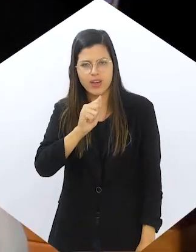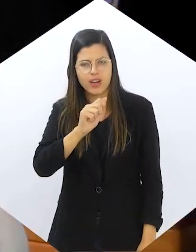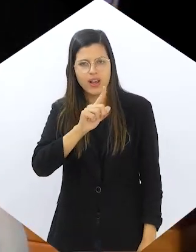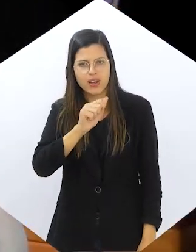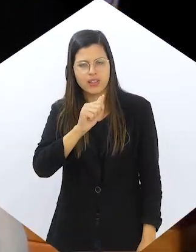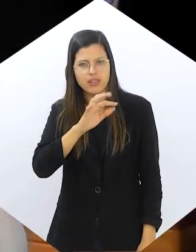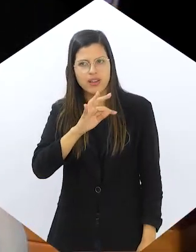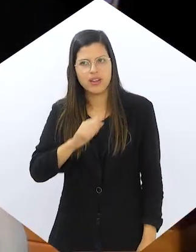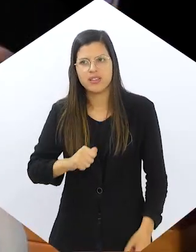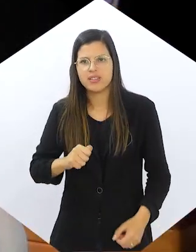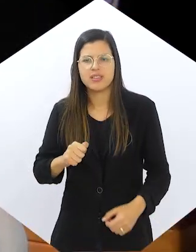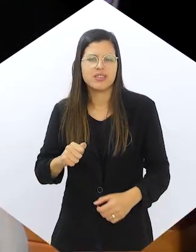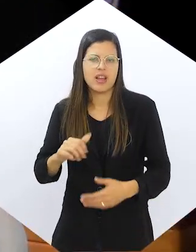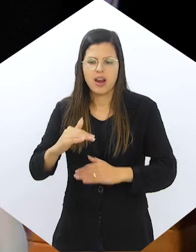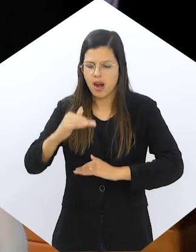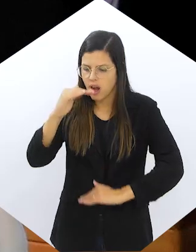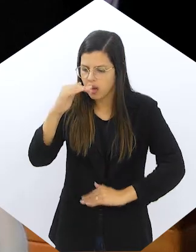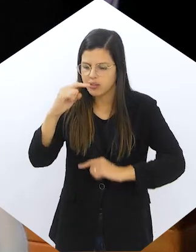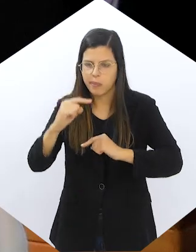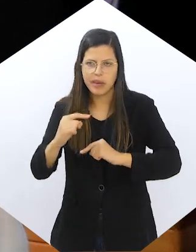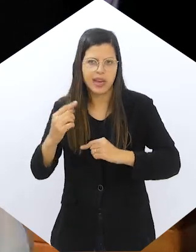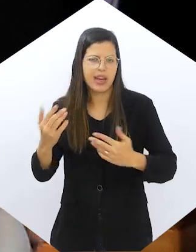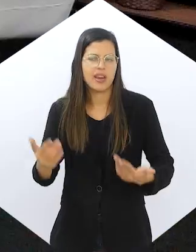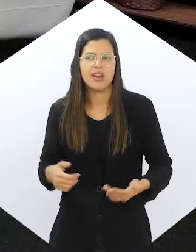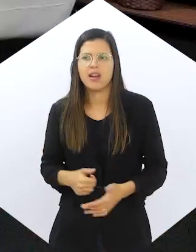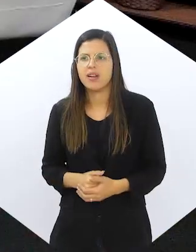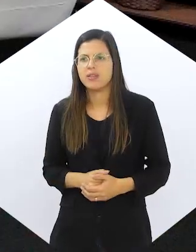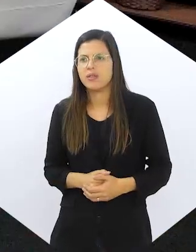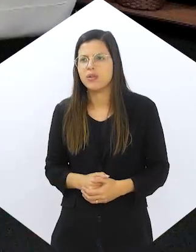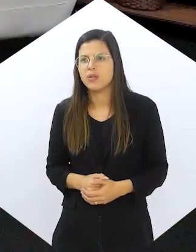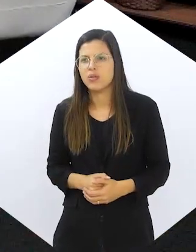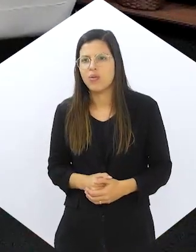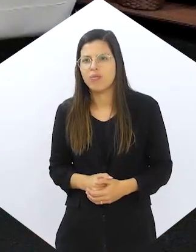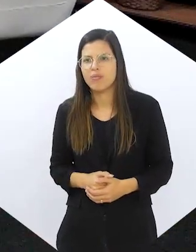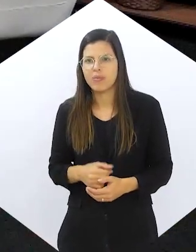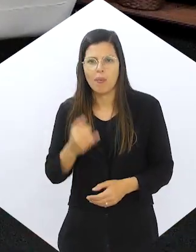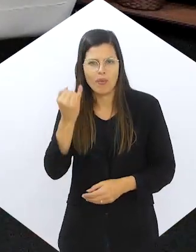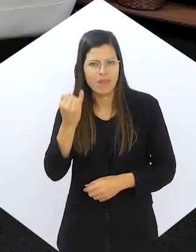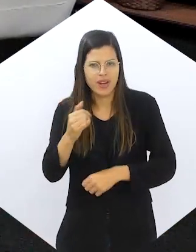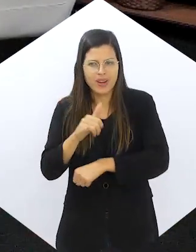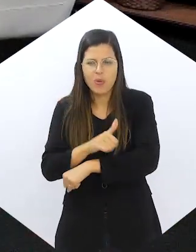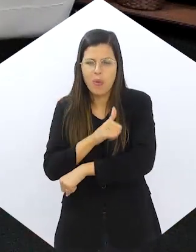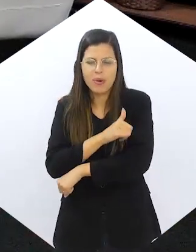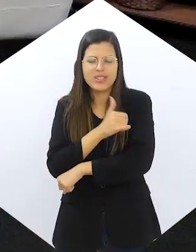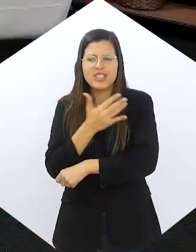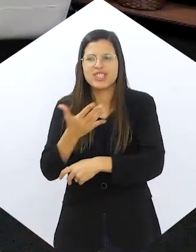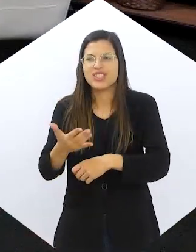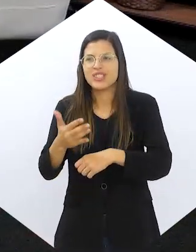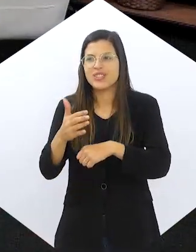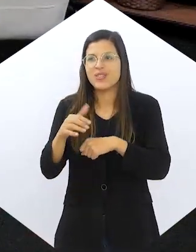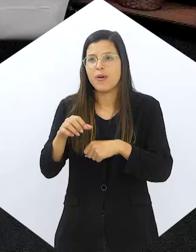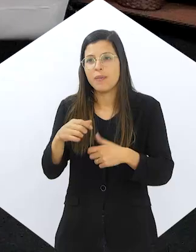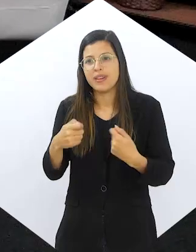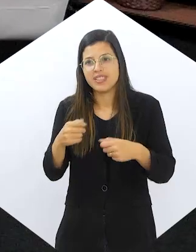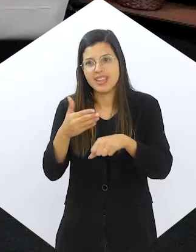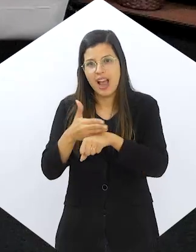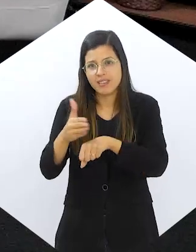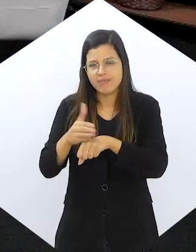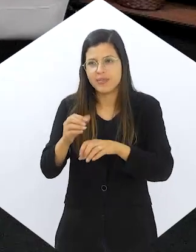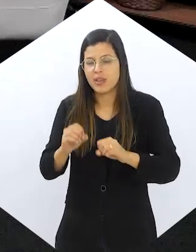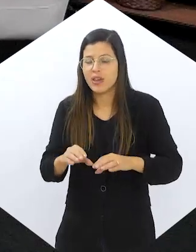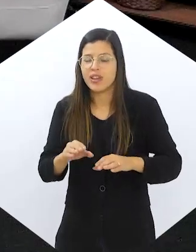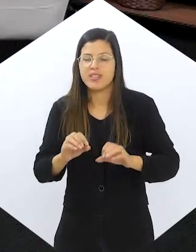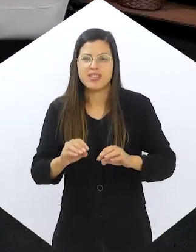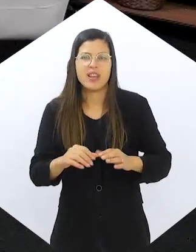médio, gordinho, tem magrinho. ele, ó. Gente, Desde que ele seja adestrado, dá tudo e eu certo. fazendo errado aqui, porque é